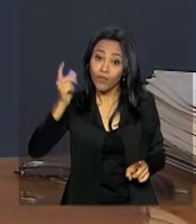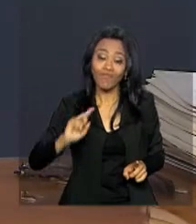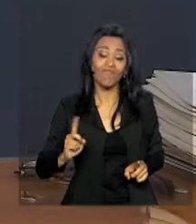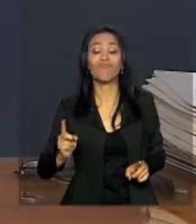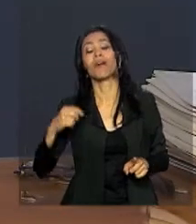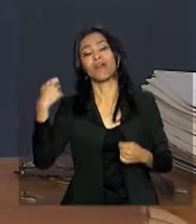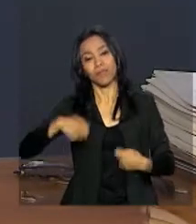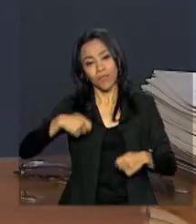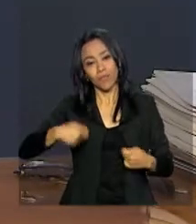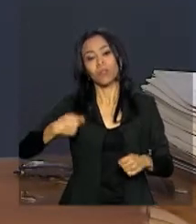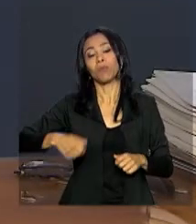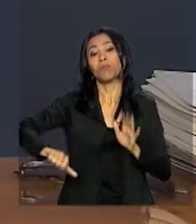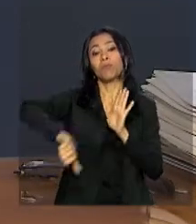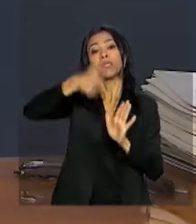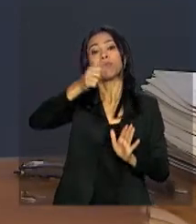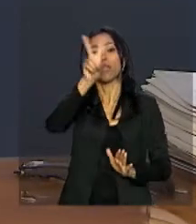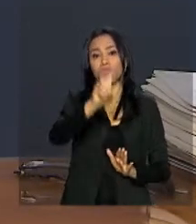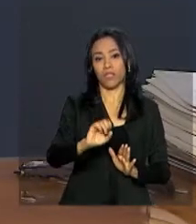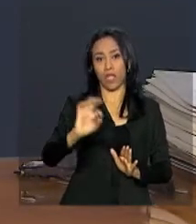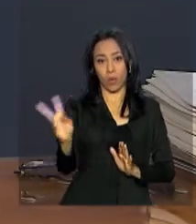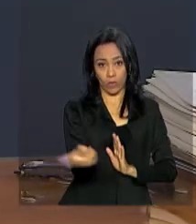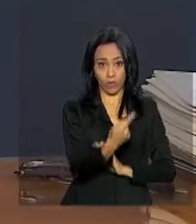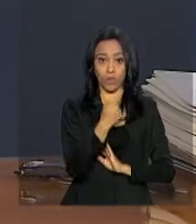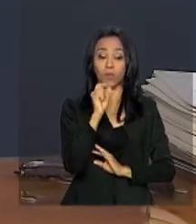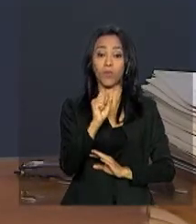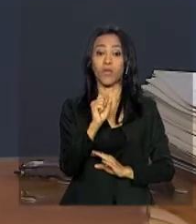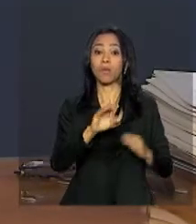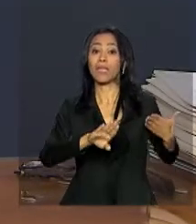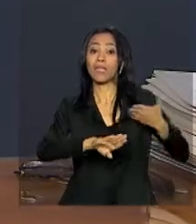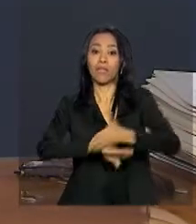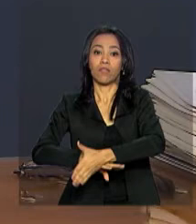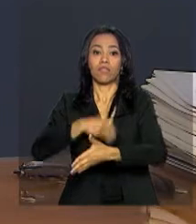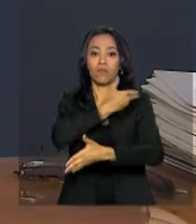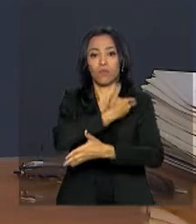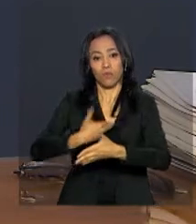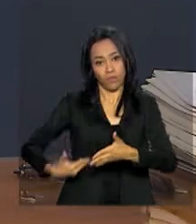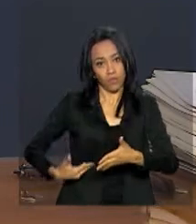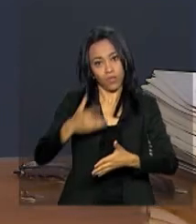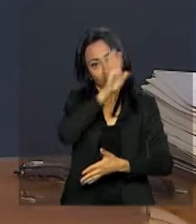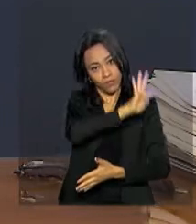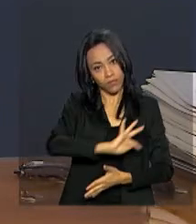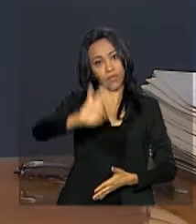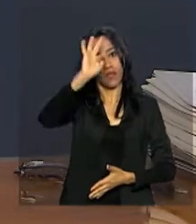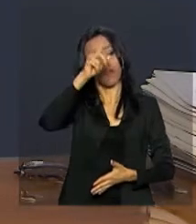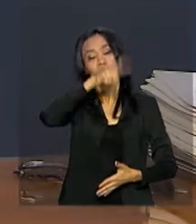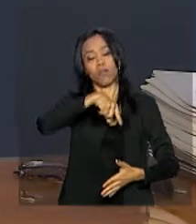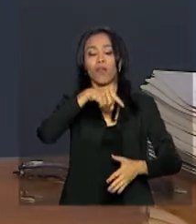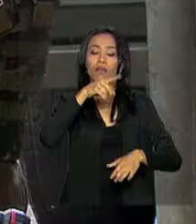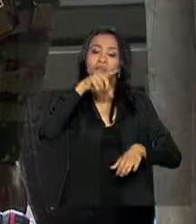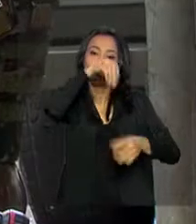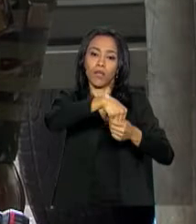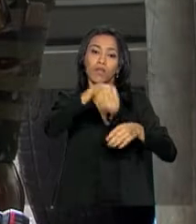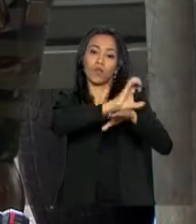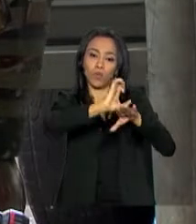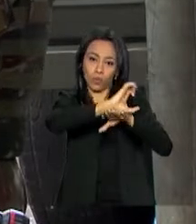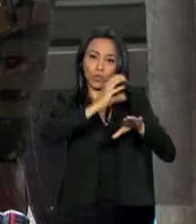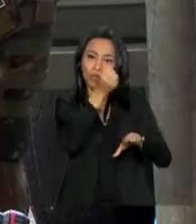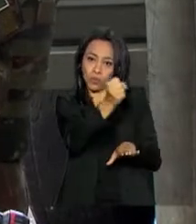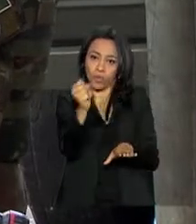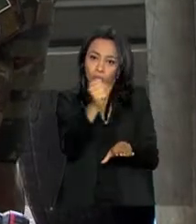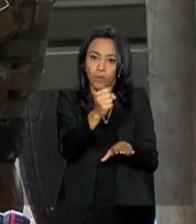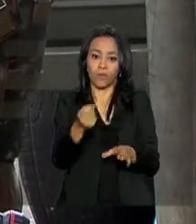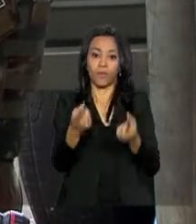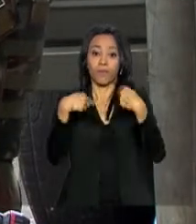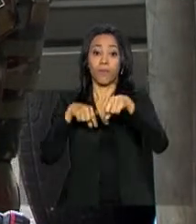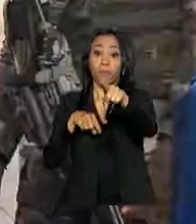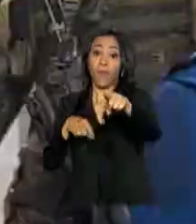lançar a mão pela primeira vez de uma intervenção que é prevista na Carta Constitucional de 88. A intervenção também é